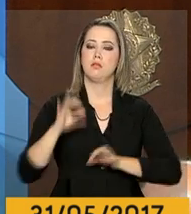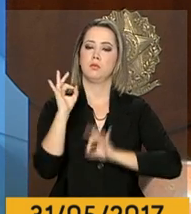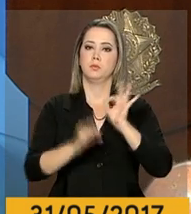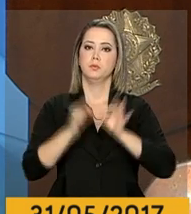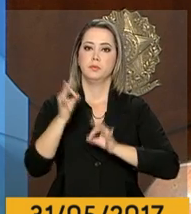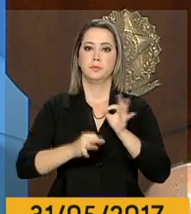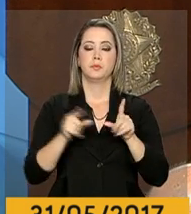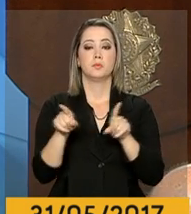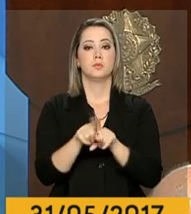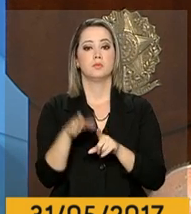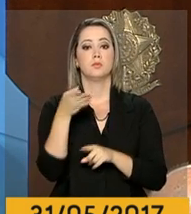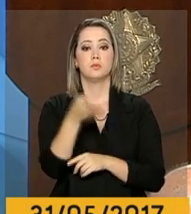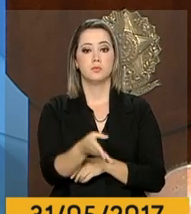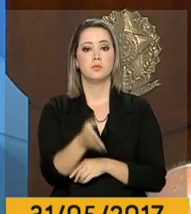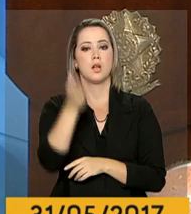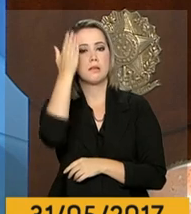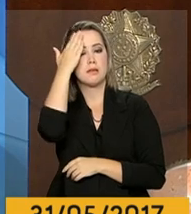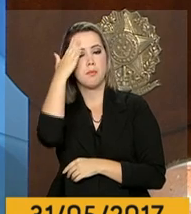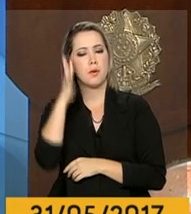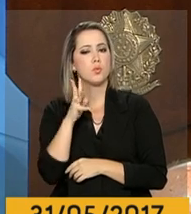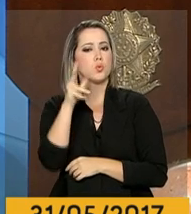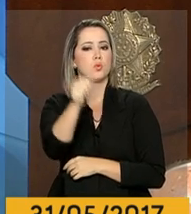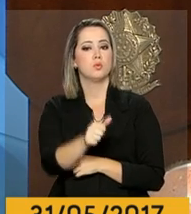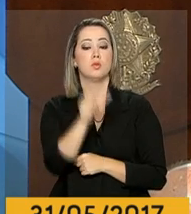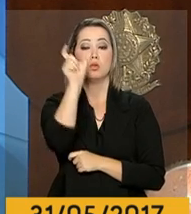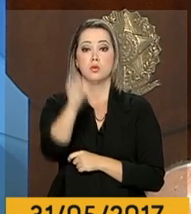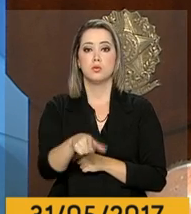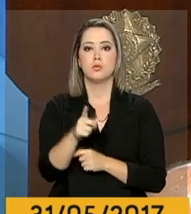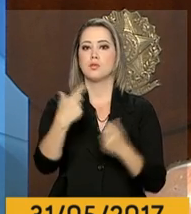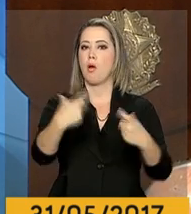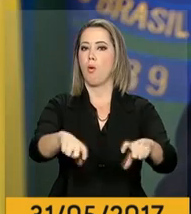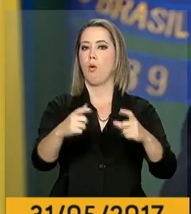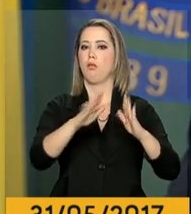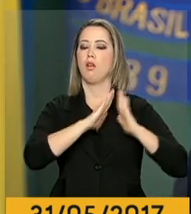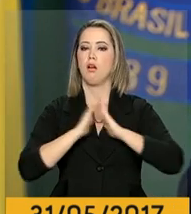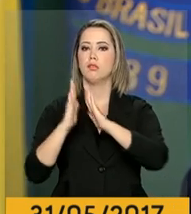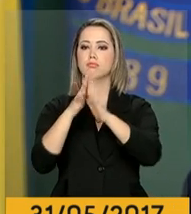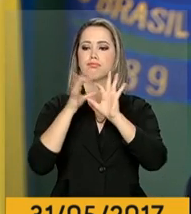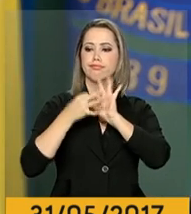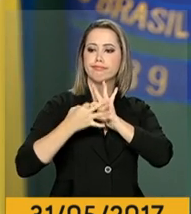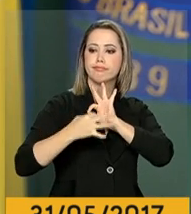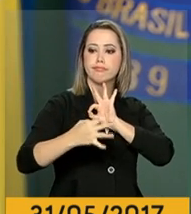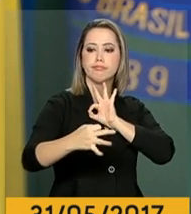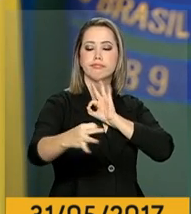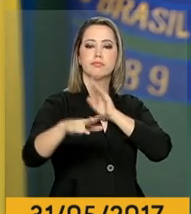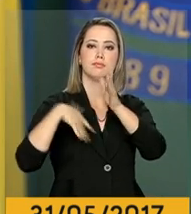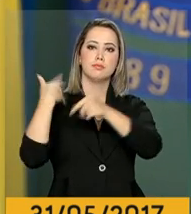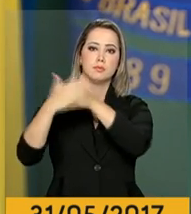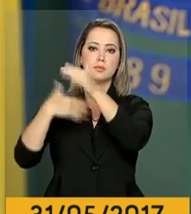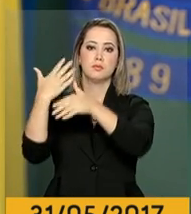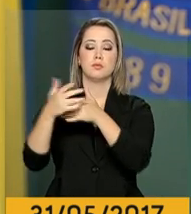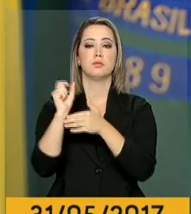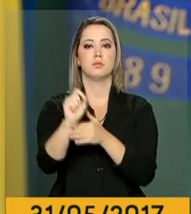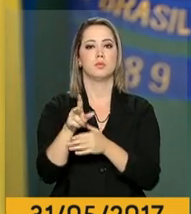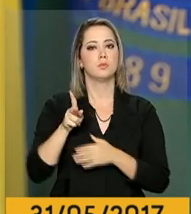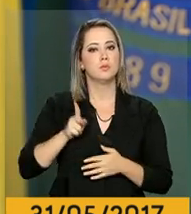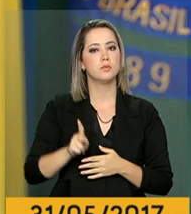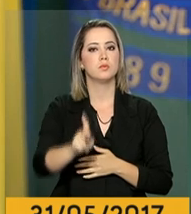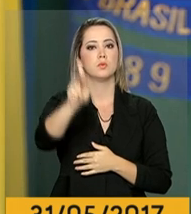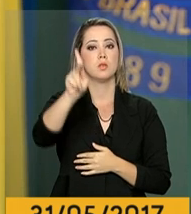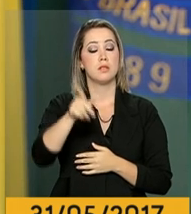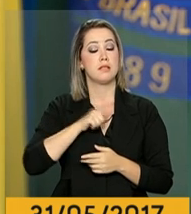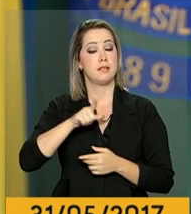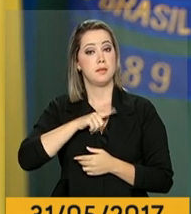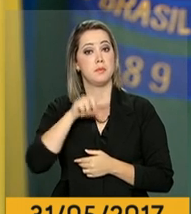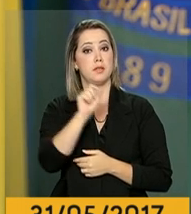Justiça, sabemos todos, é uma casa de longa tradição. Sempre